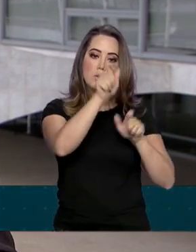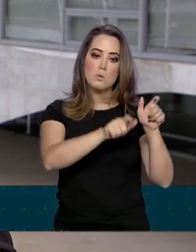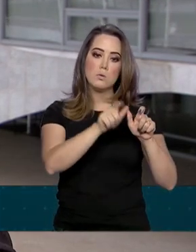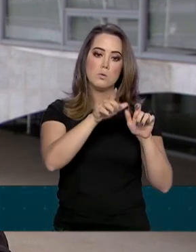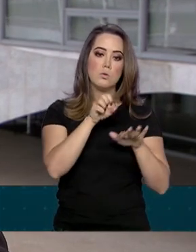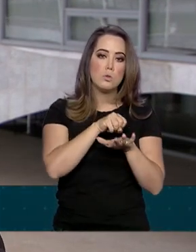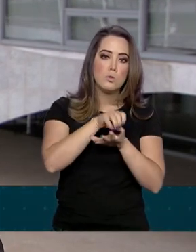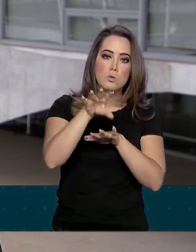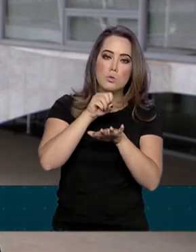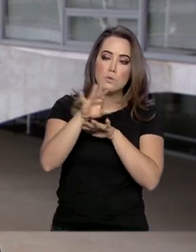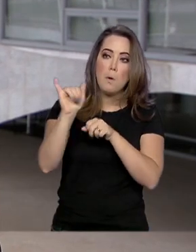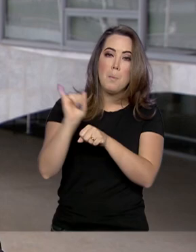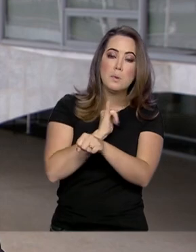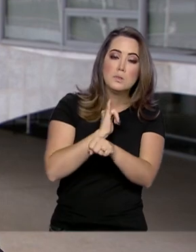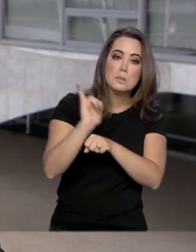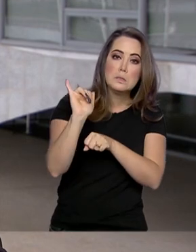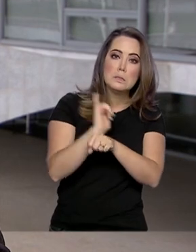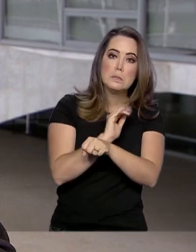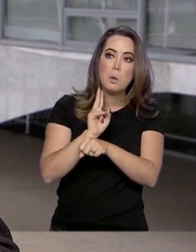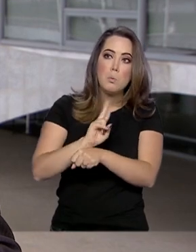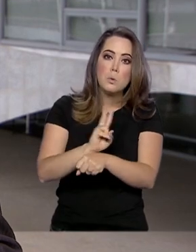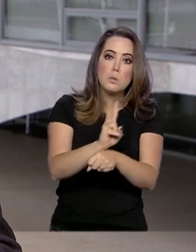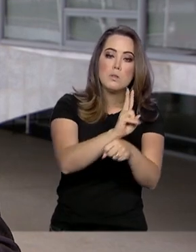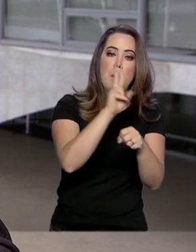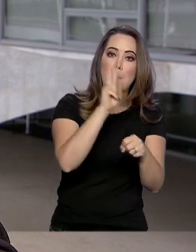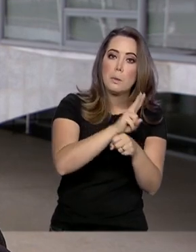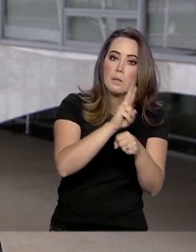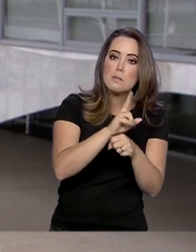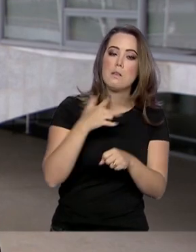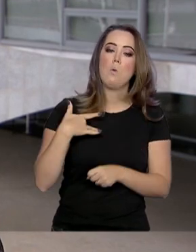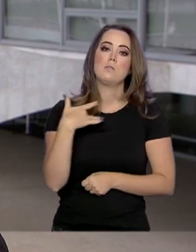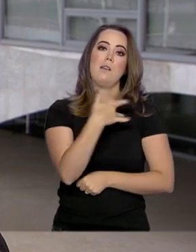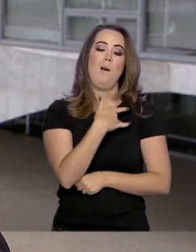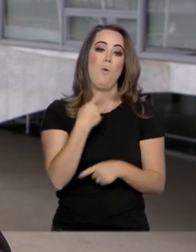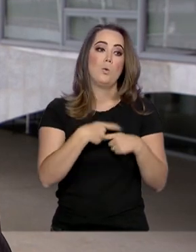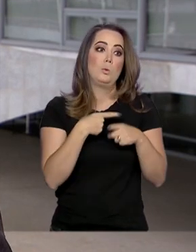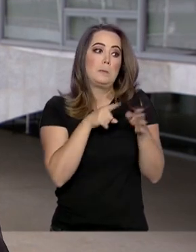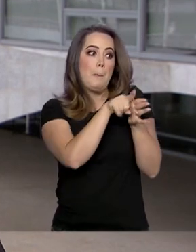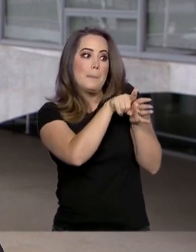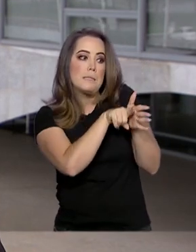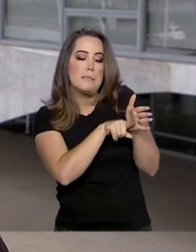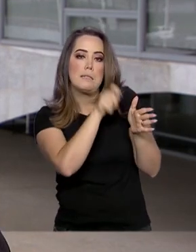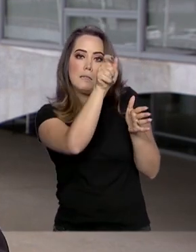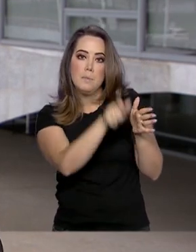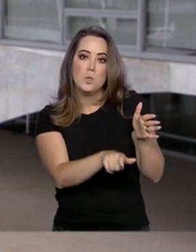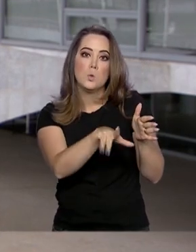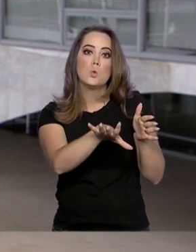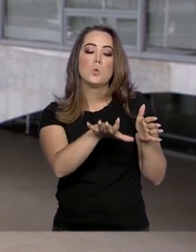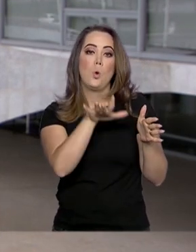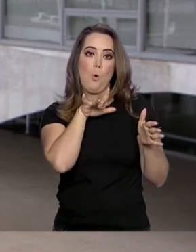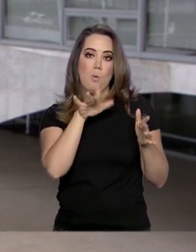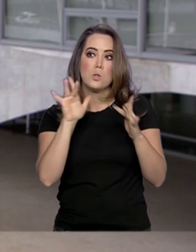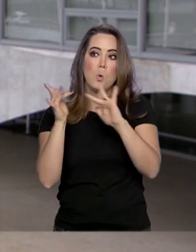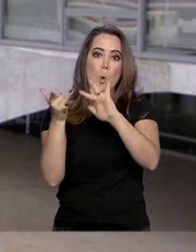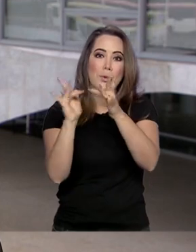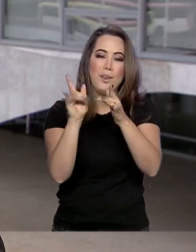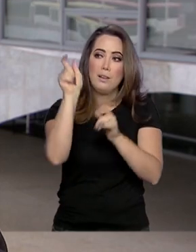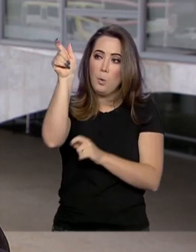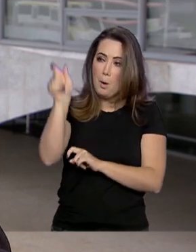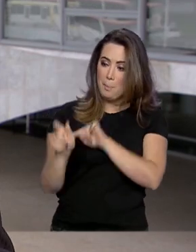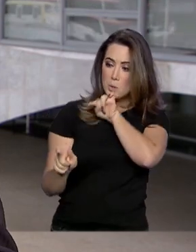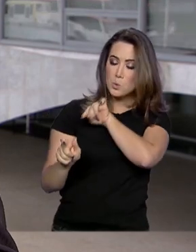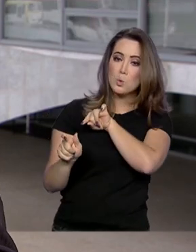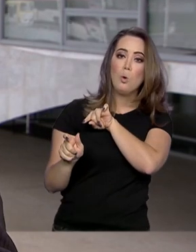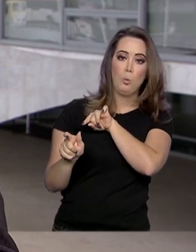de Informações Estratégicas em Vigilância em Saúde para a investigação dos passageiros do voo que tiveram contato com o caso. A